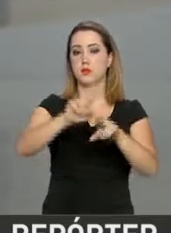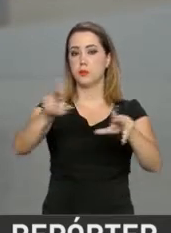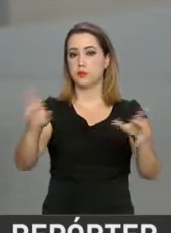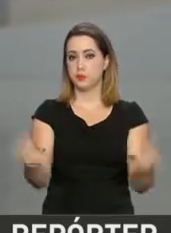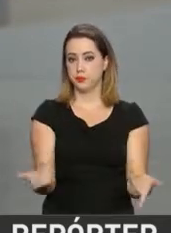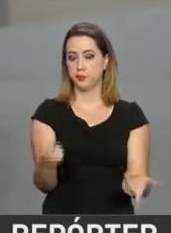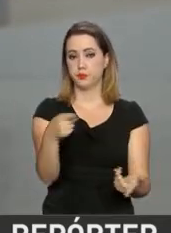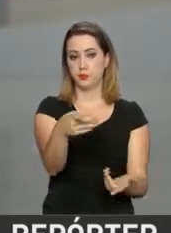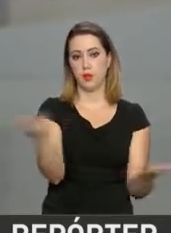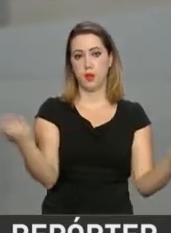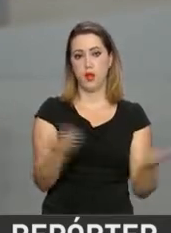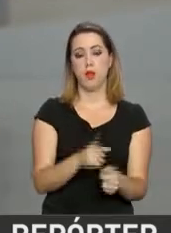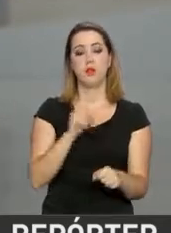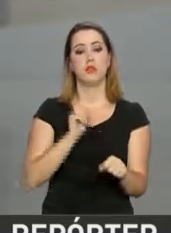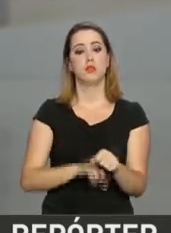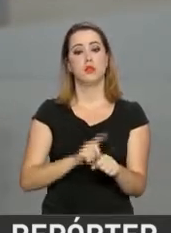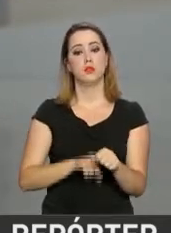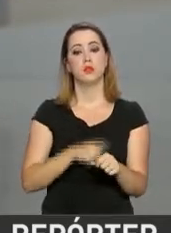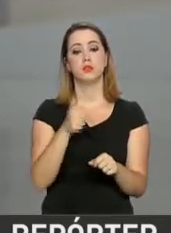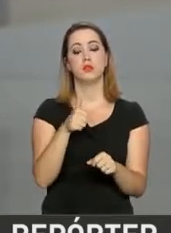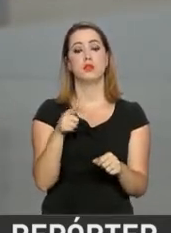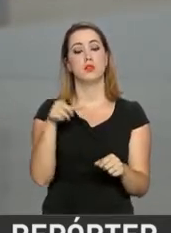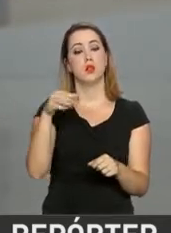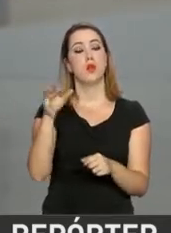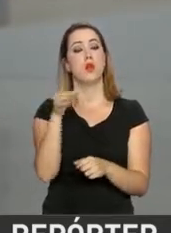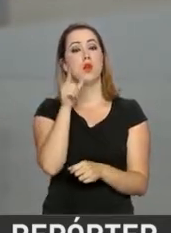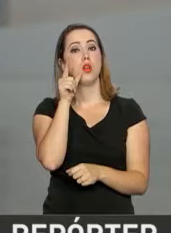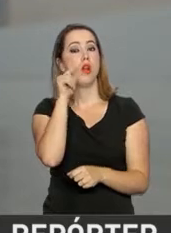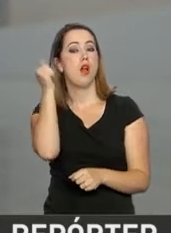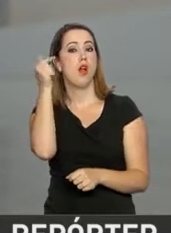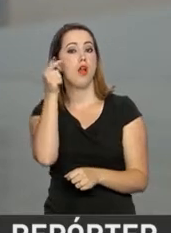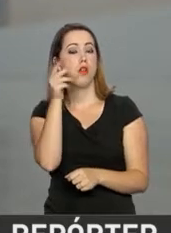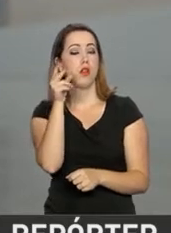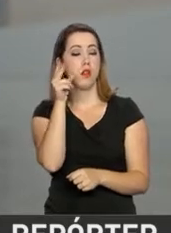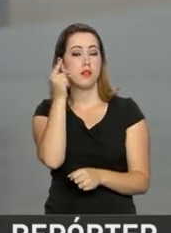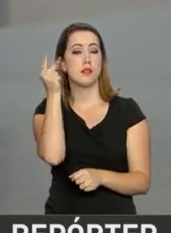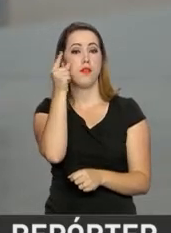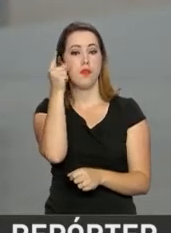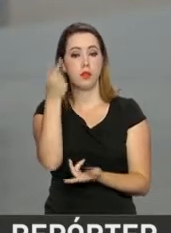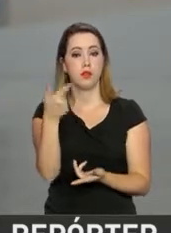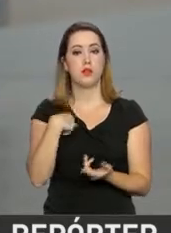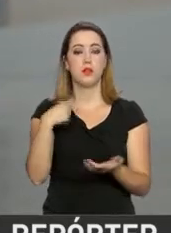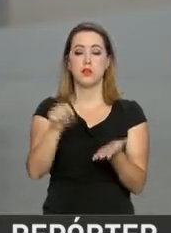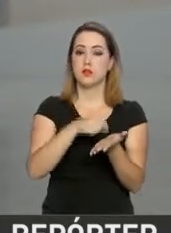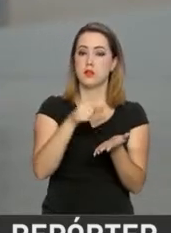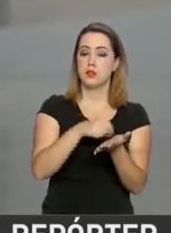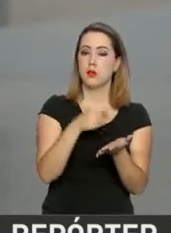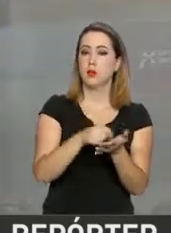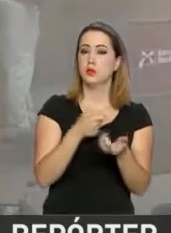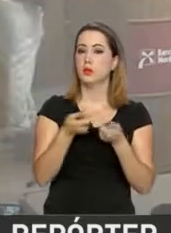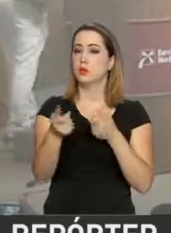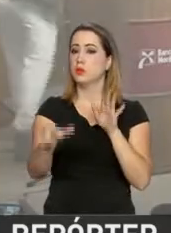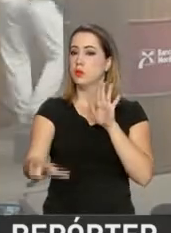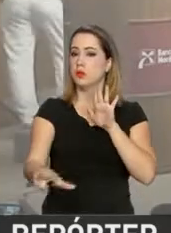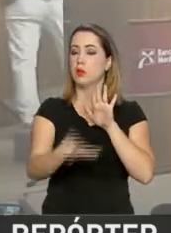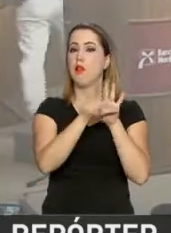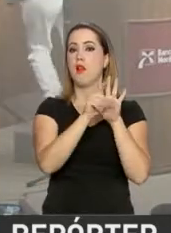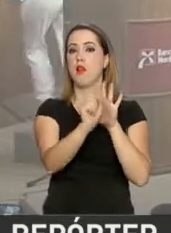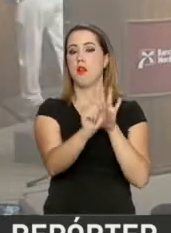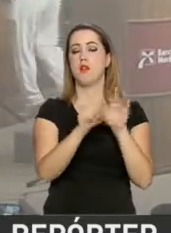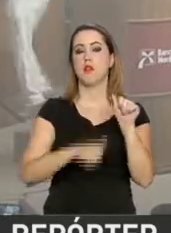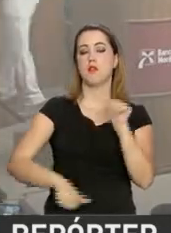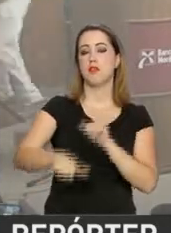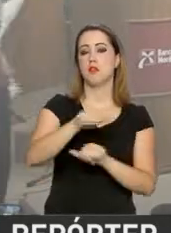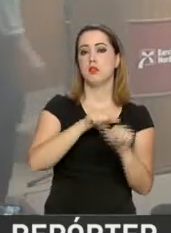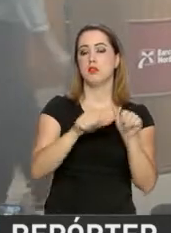Michel Temer está no Banco do Nordeste, em Fortaleza, onde participa da assinatura da regulamentação da lei de